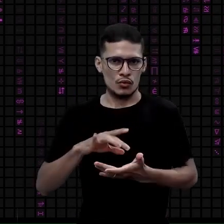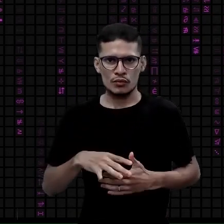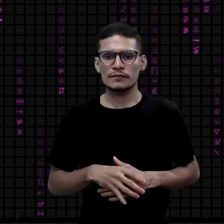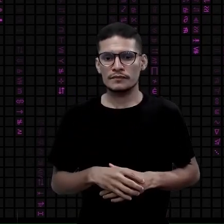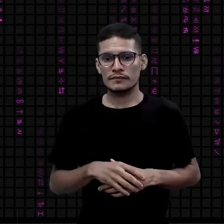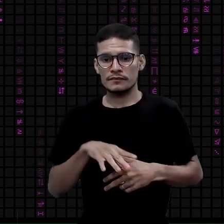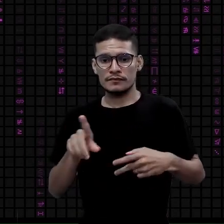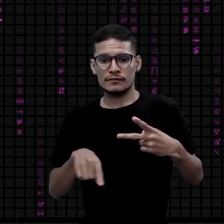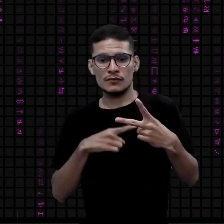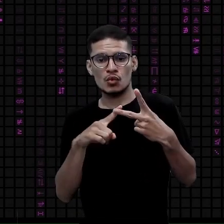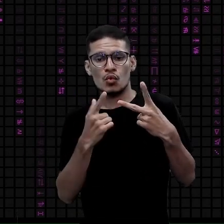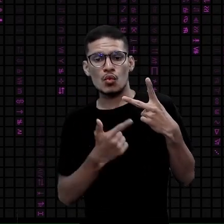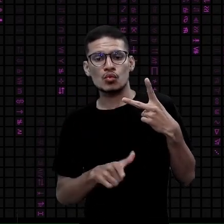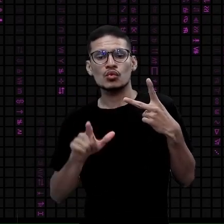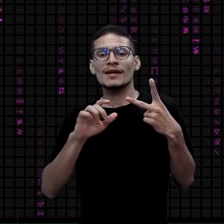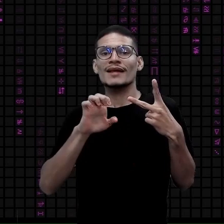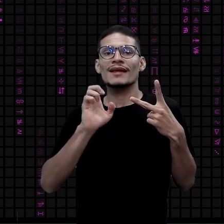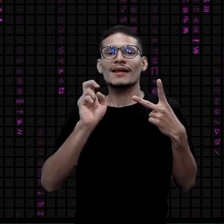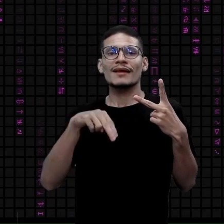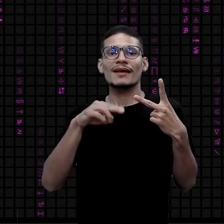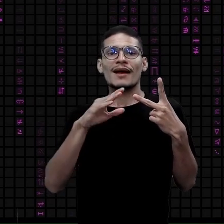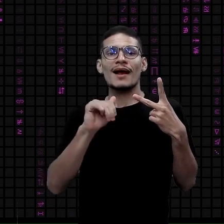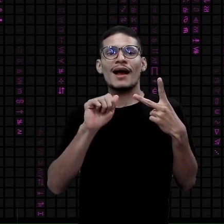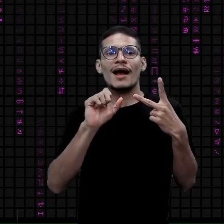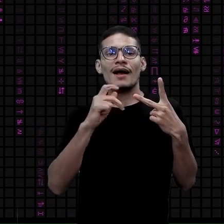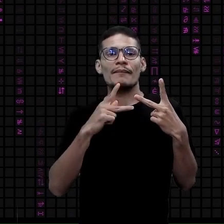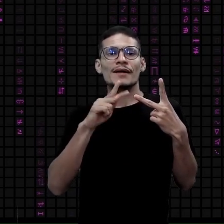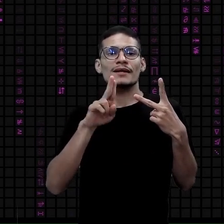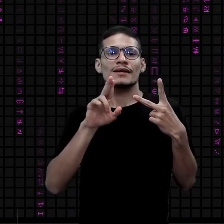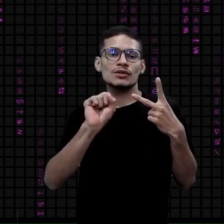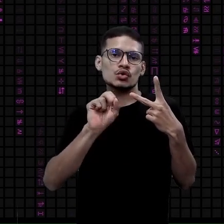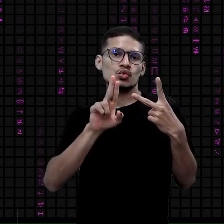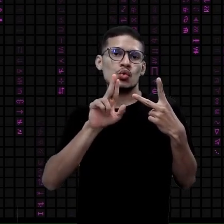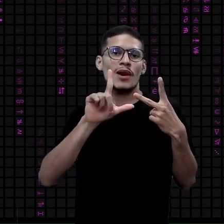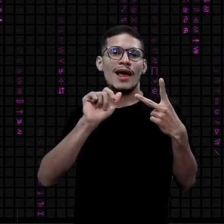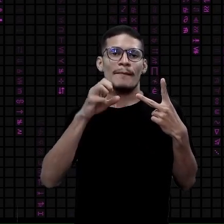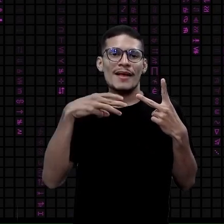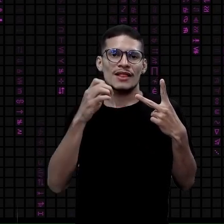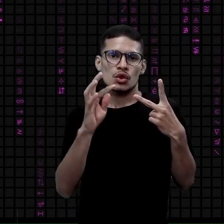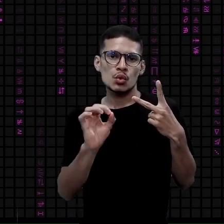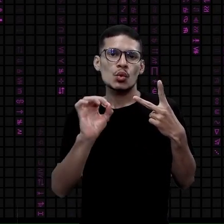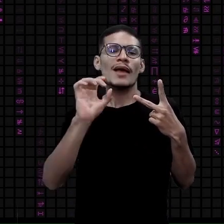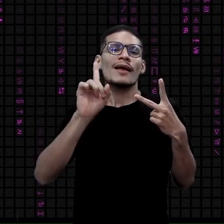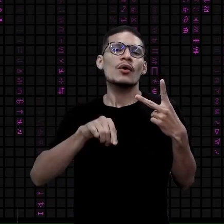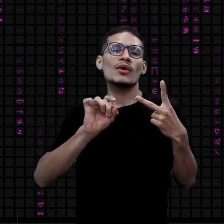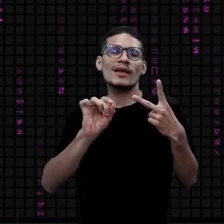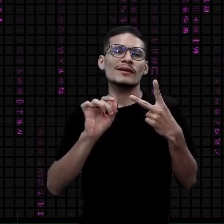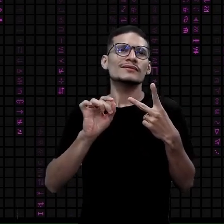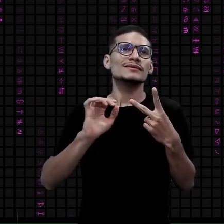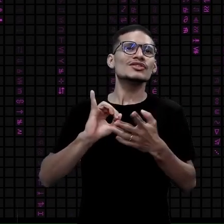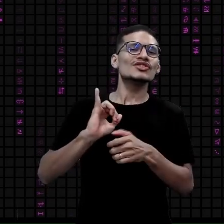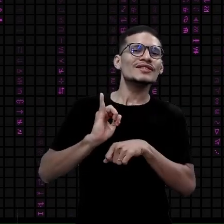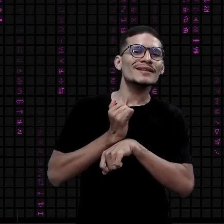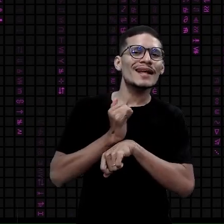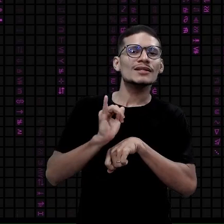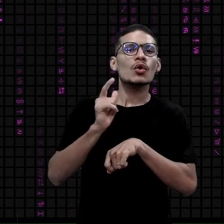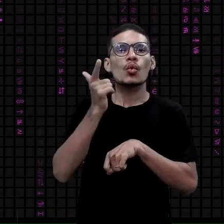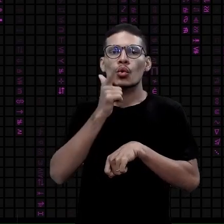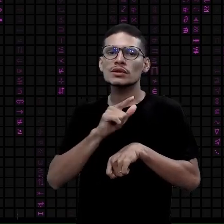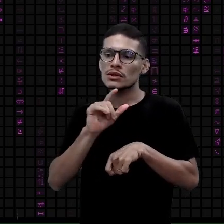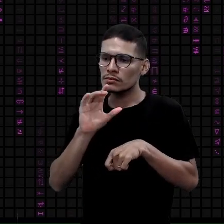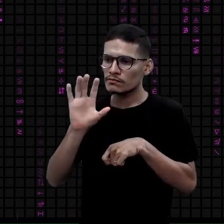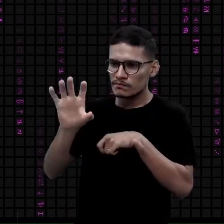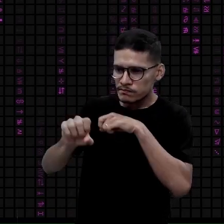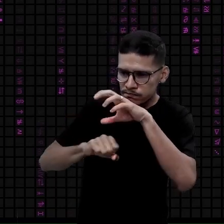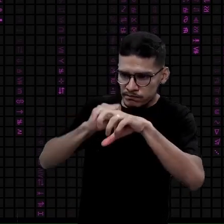Temos o encapsulamento, que, como o próprio nome diz, é a técnica de encapsular a informação,